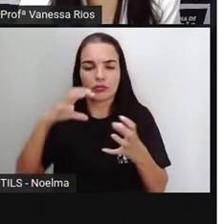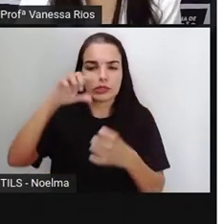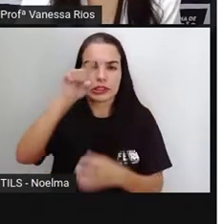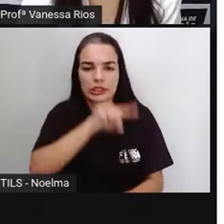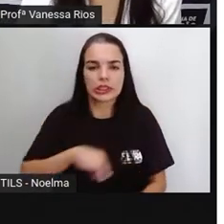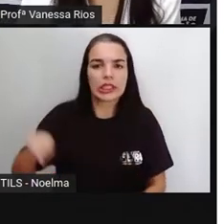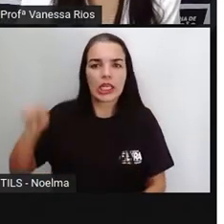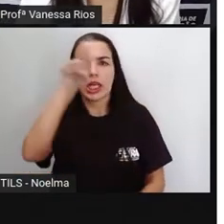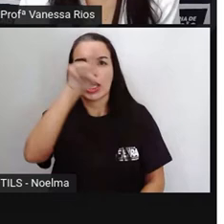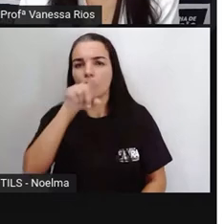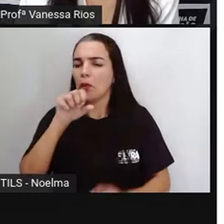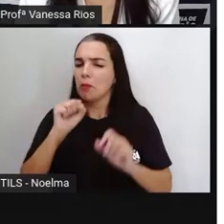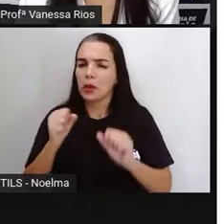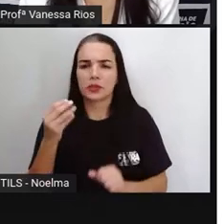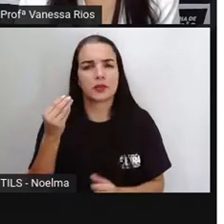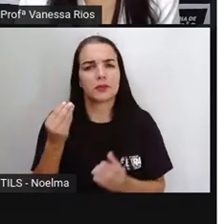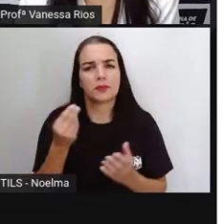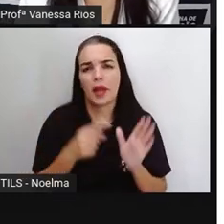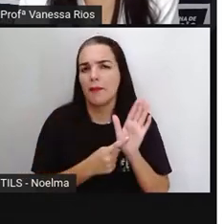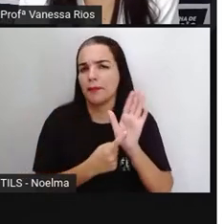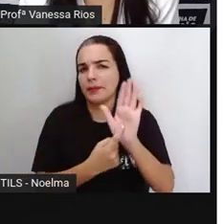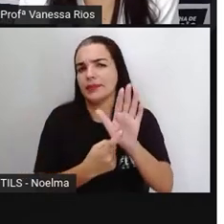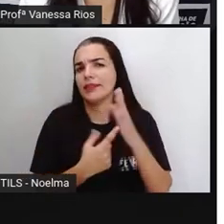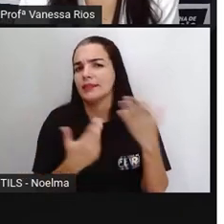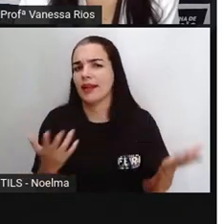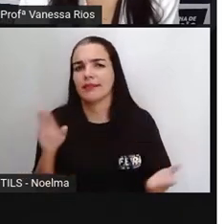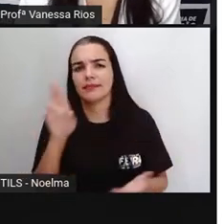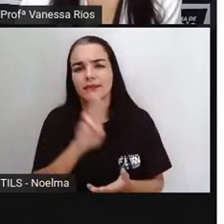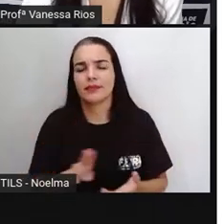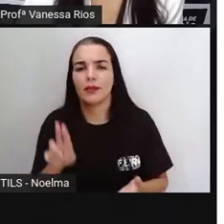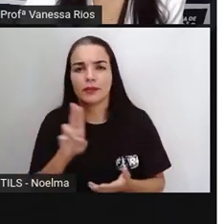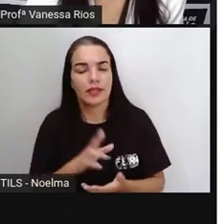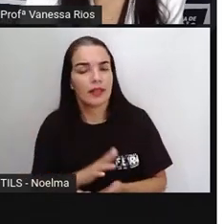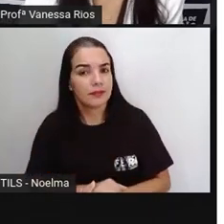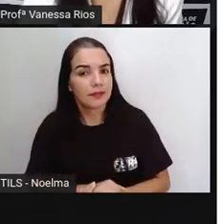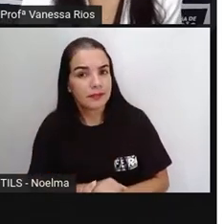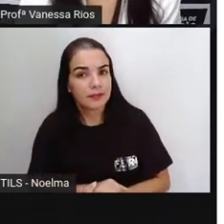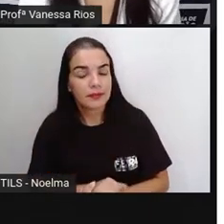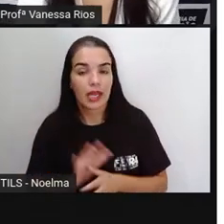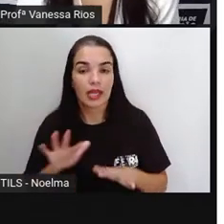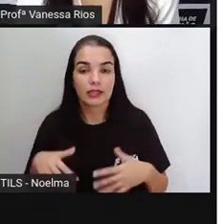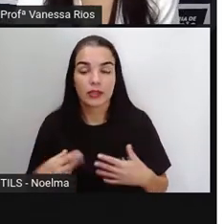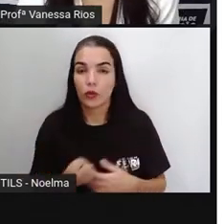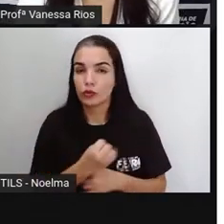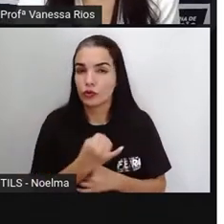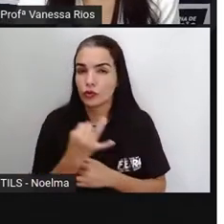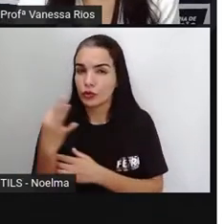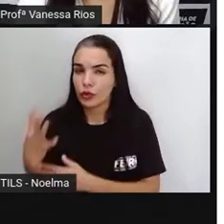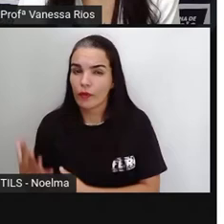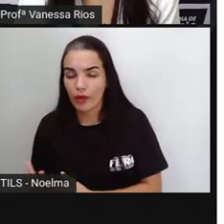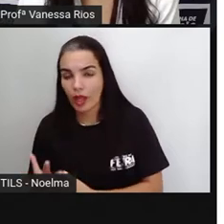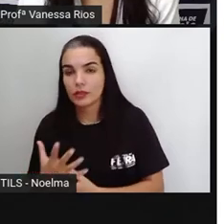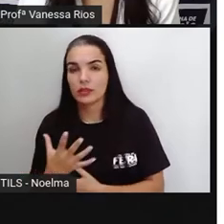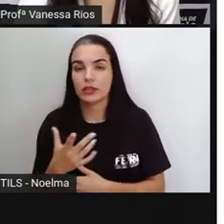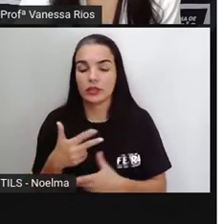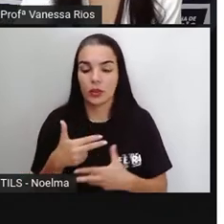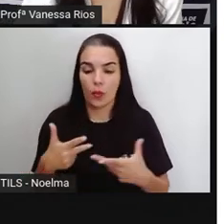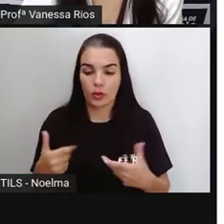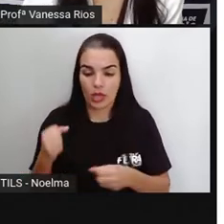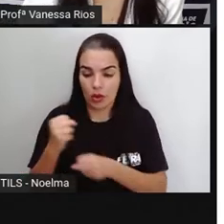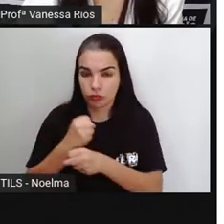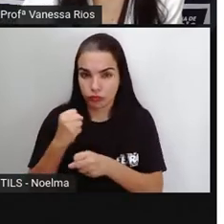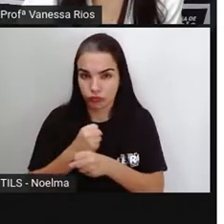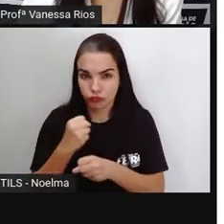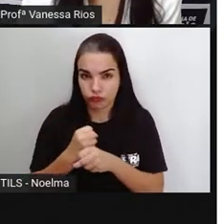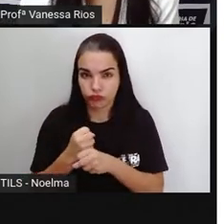né, no nosso dia a dia para a nossa utilização. E aí, dentre os diversos materiais da construção civil que compõem